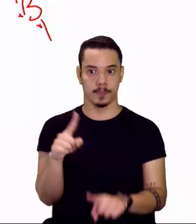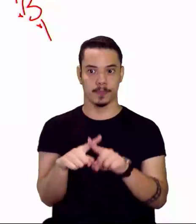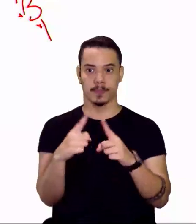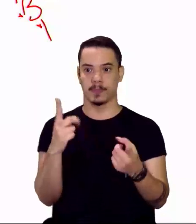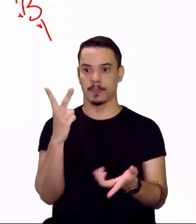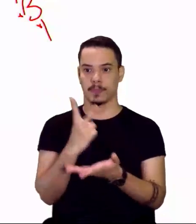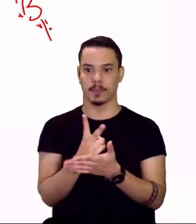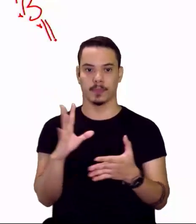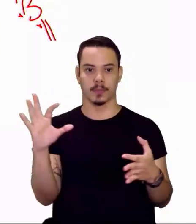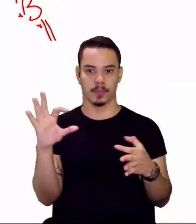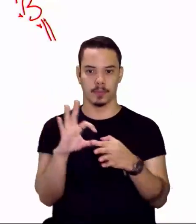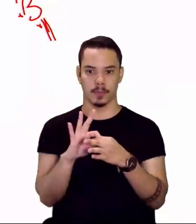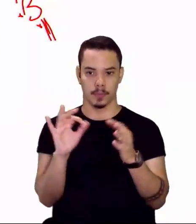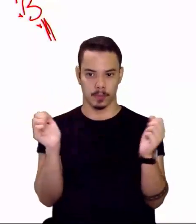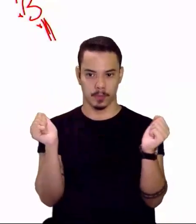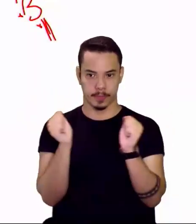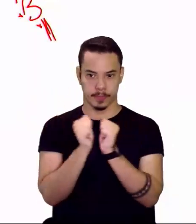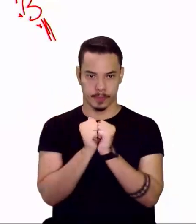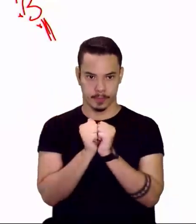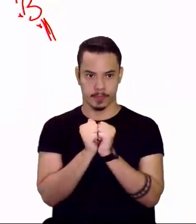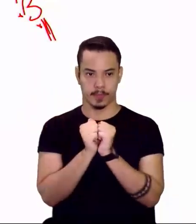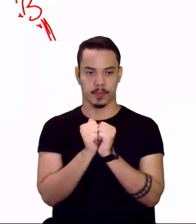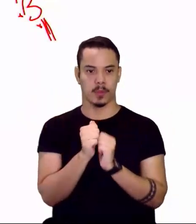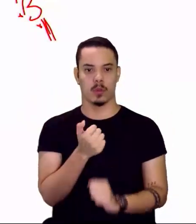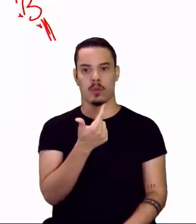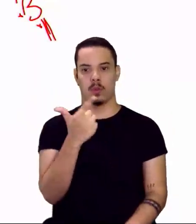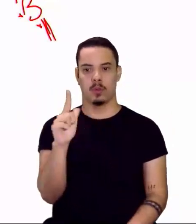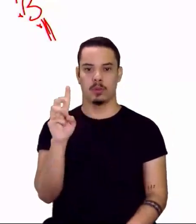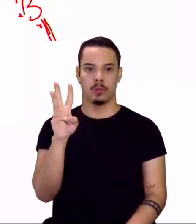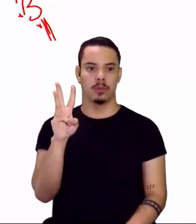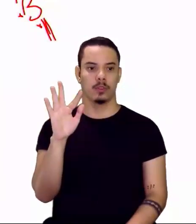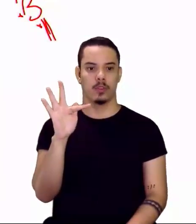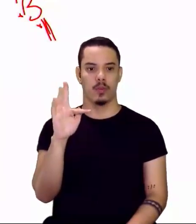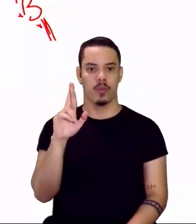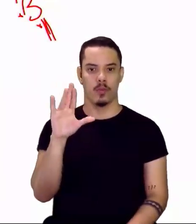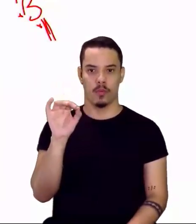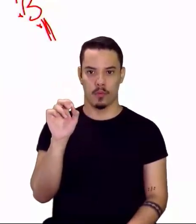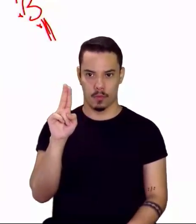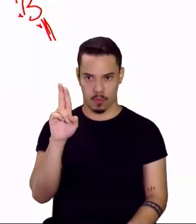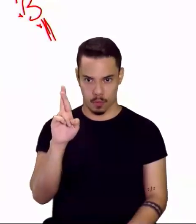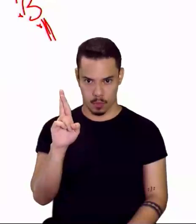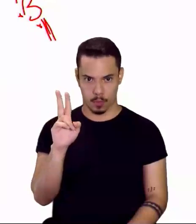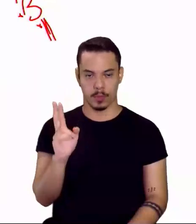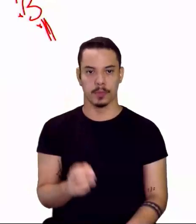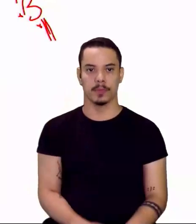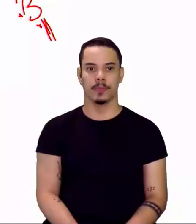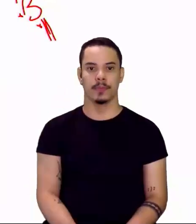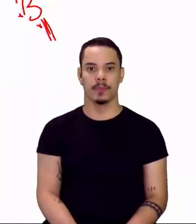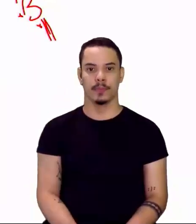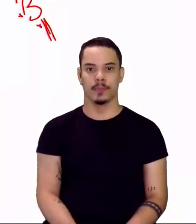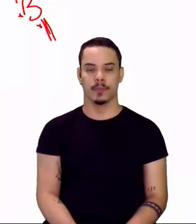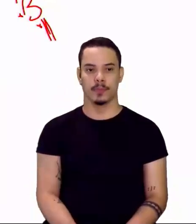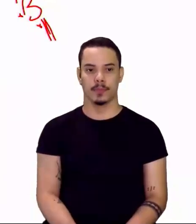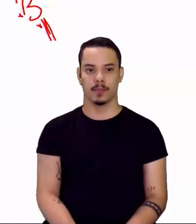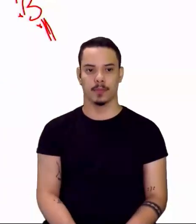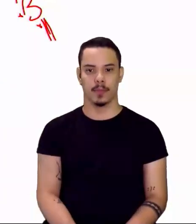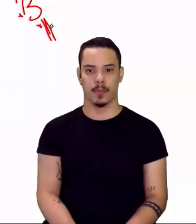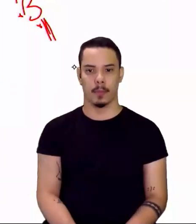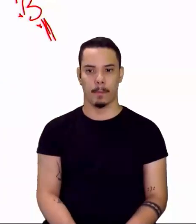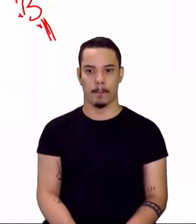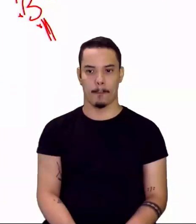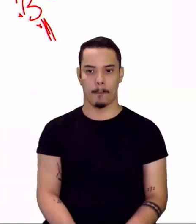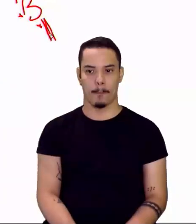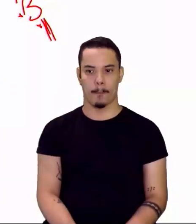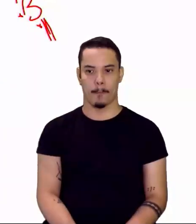se ligou com, olha só, 3 flúor. Só lembrando bem, ele